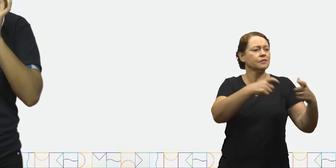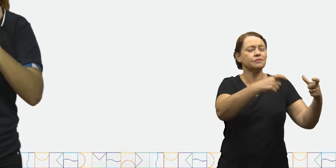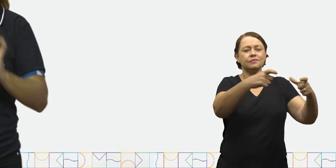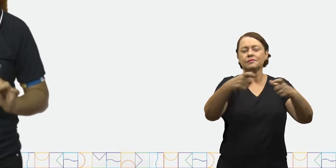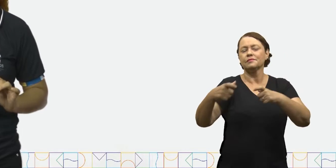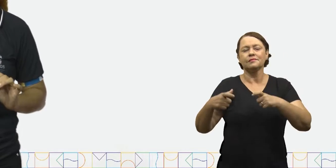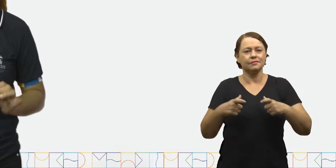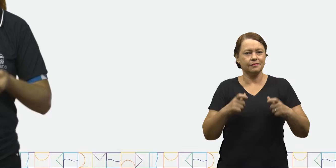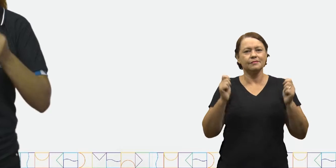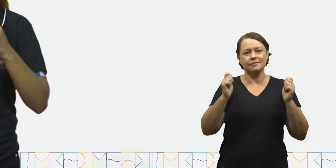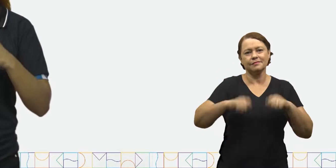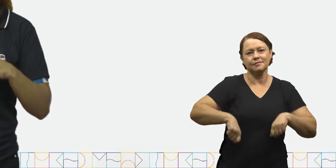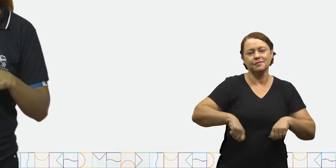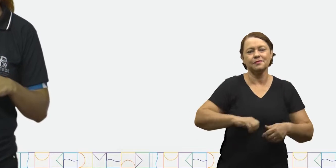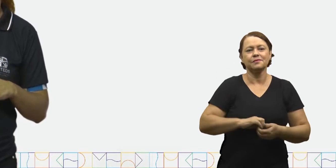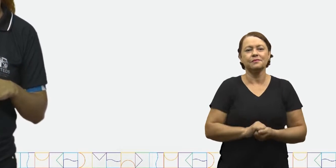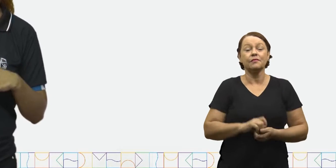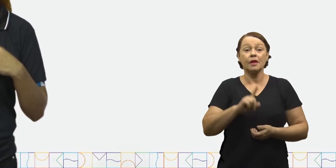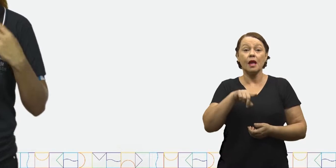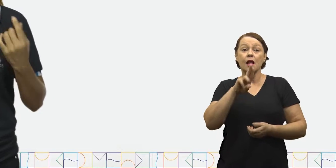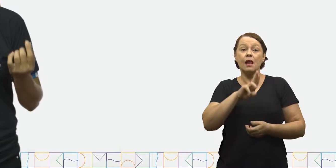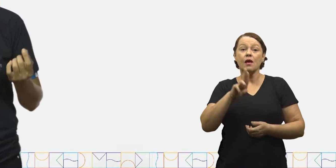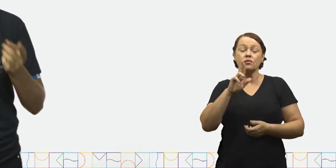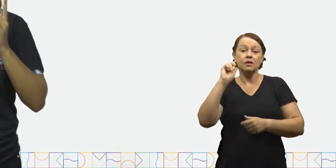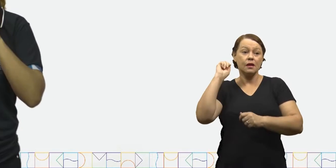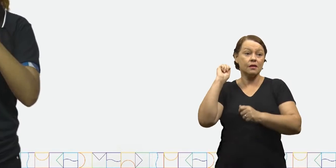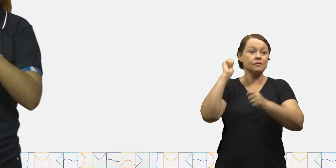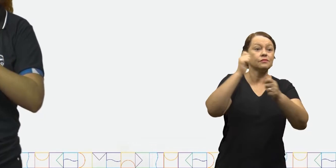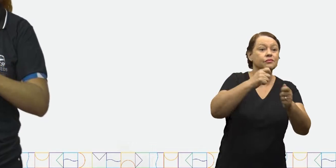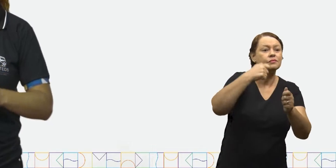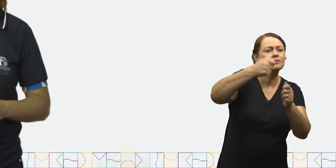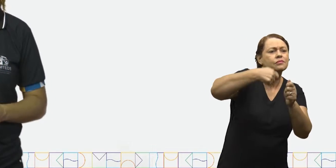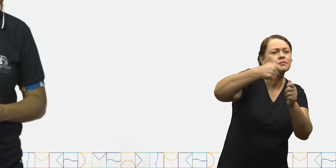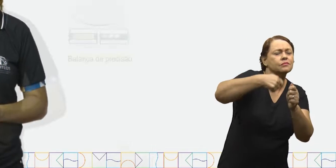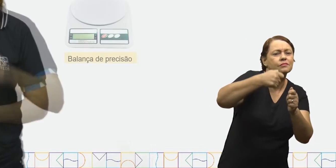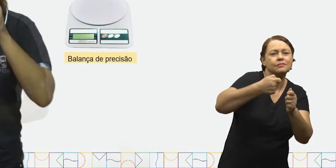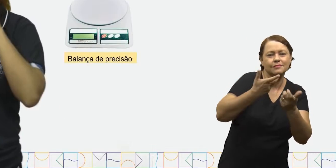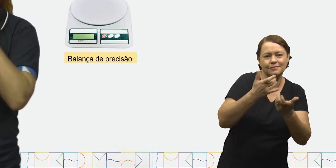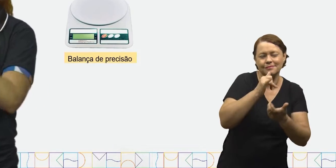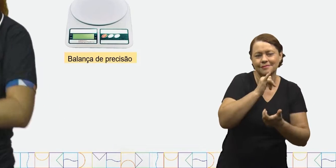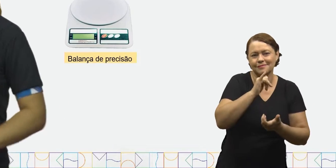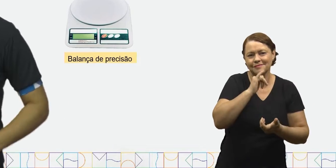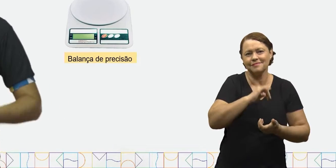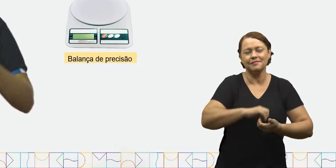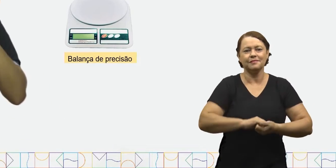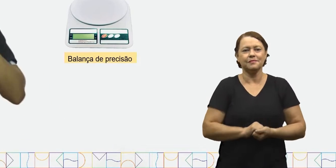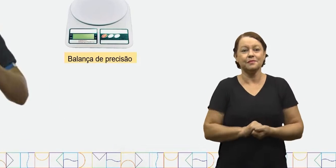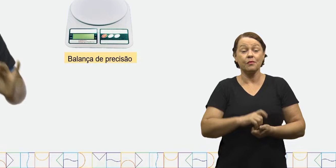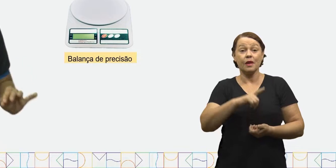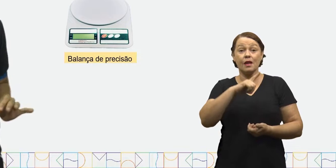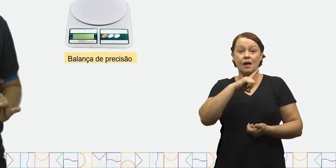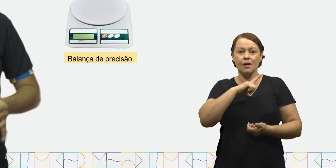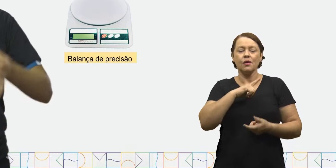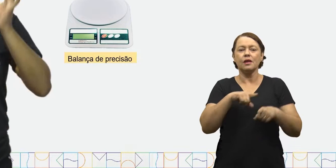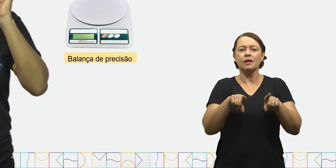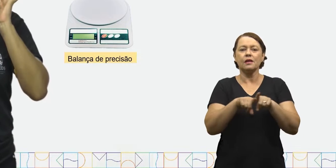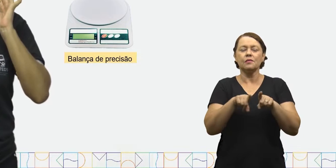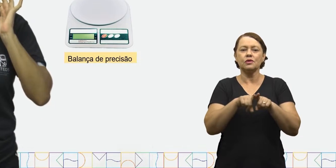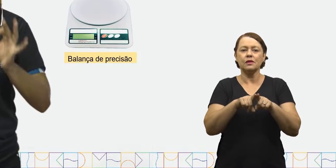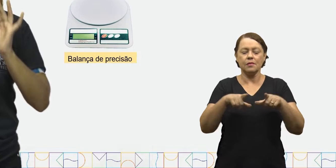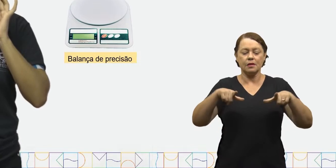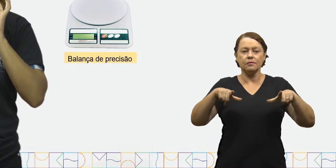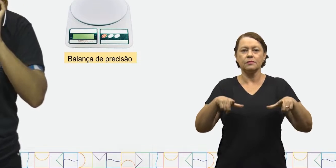para onde forem. É utilizada em pescaria, por exemplo. Agora, nós temos aqui